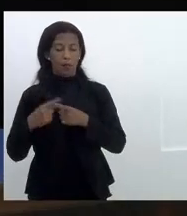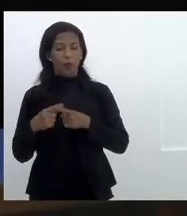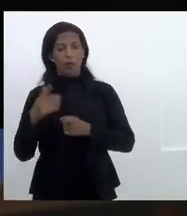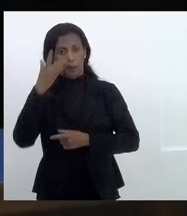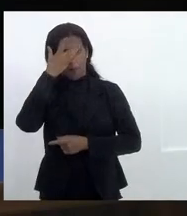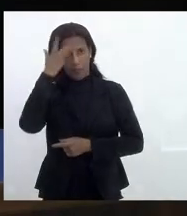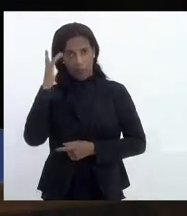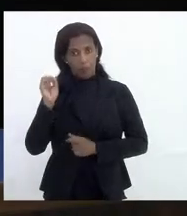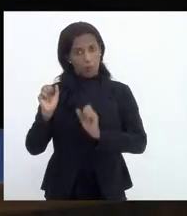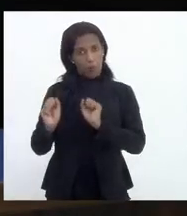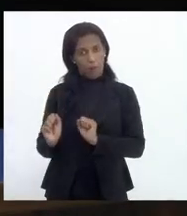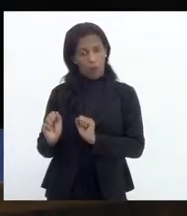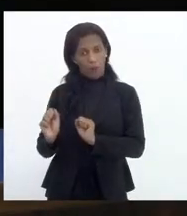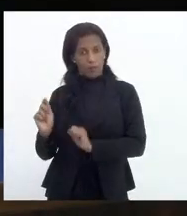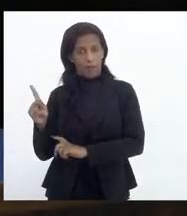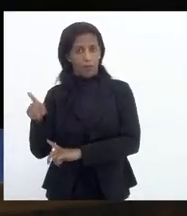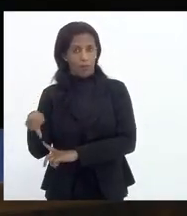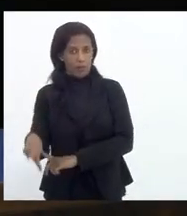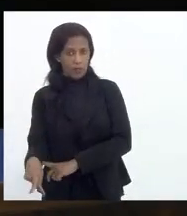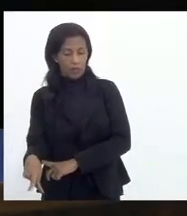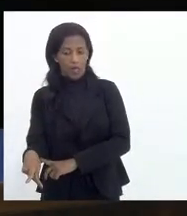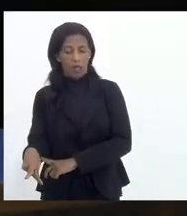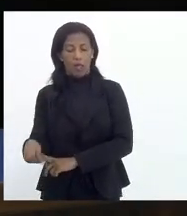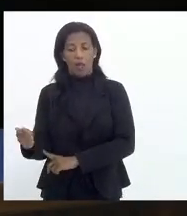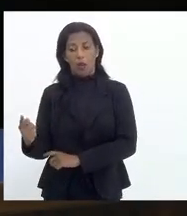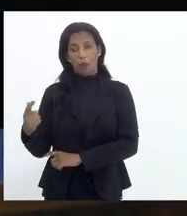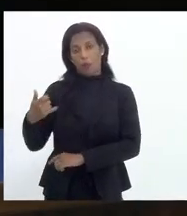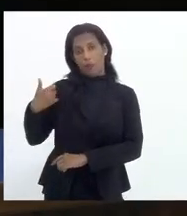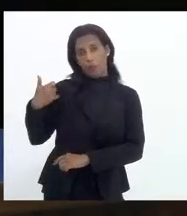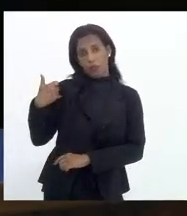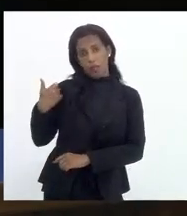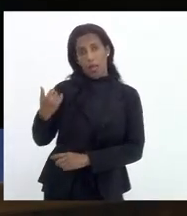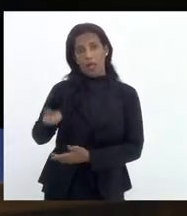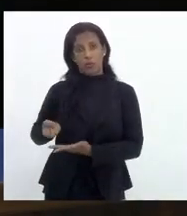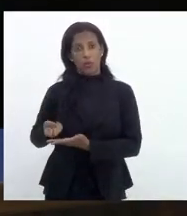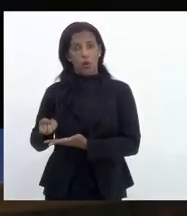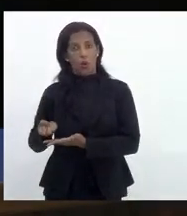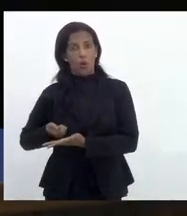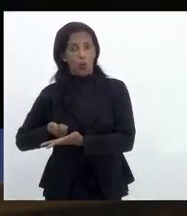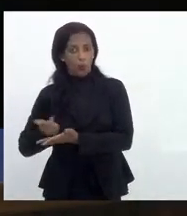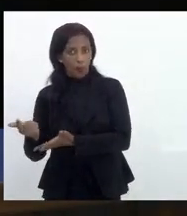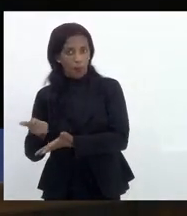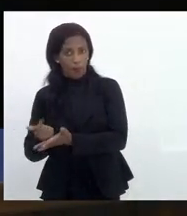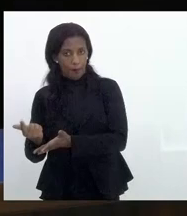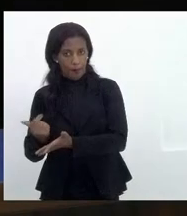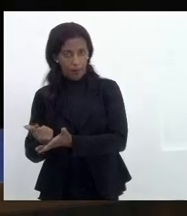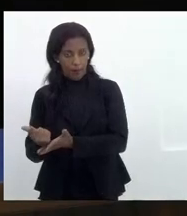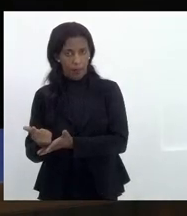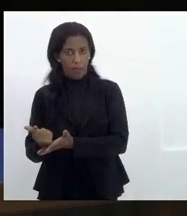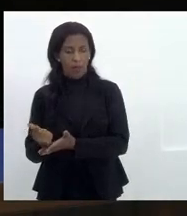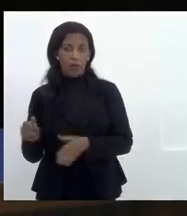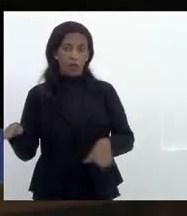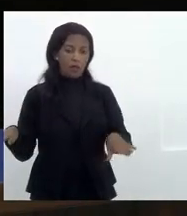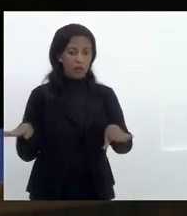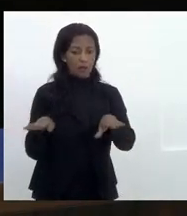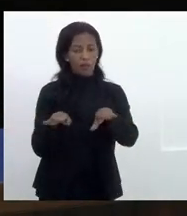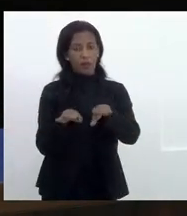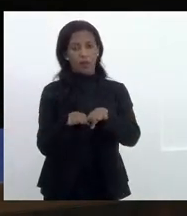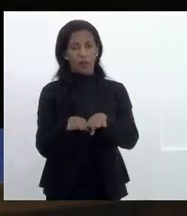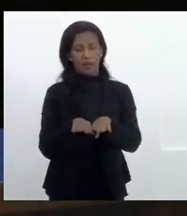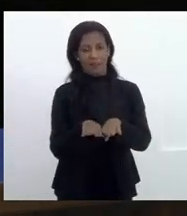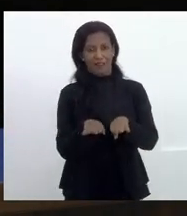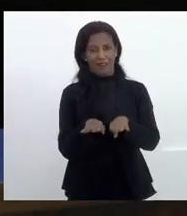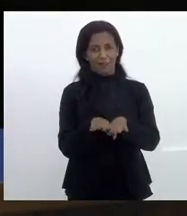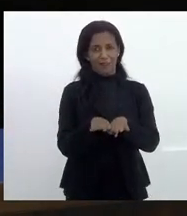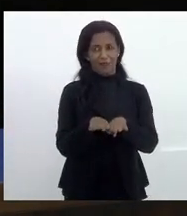aposentar por idade e por tempo de contribuição ele praticamente vai ficar nas mesmas condições do Servidor que